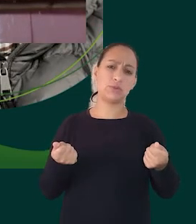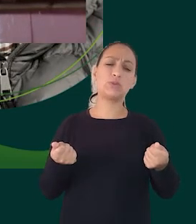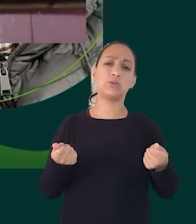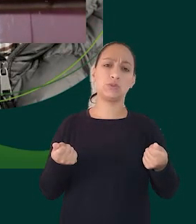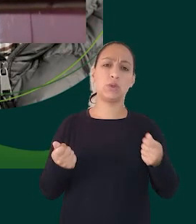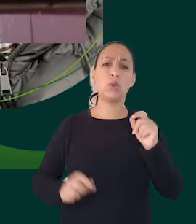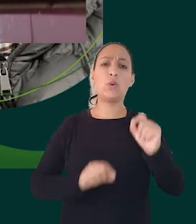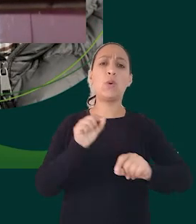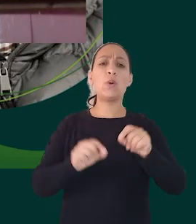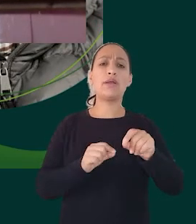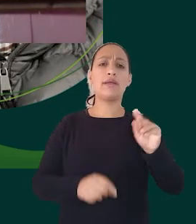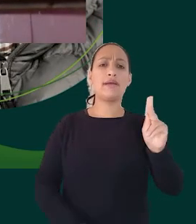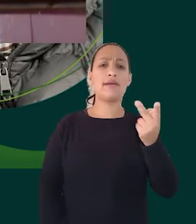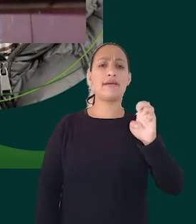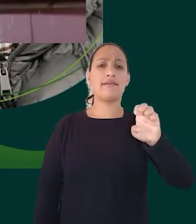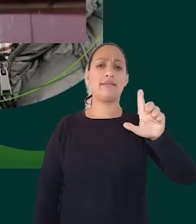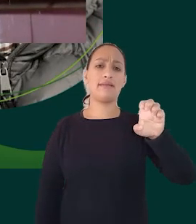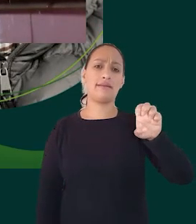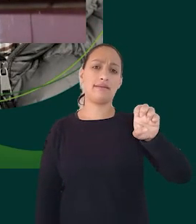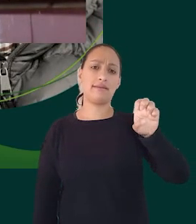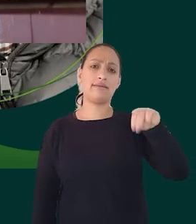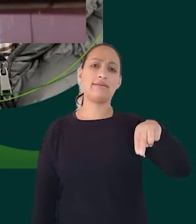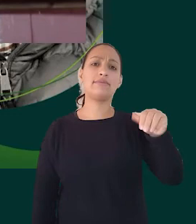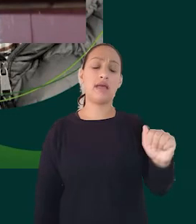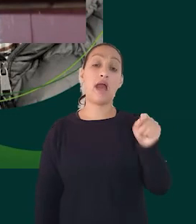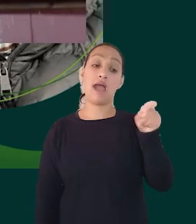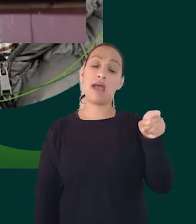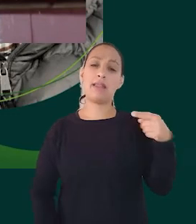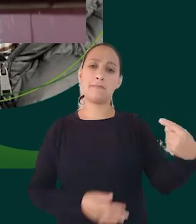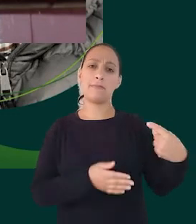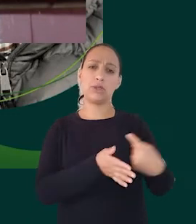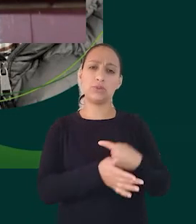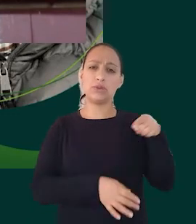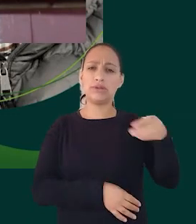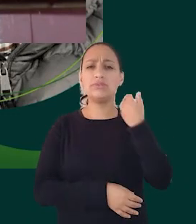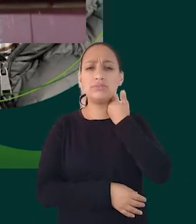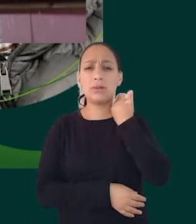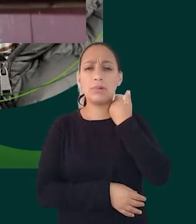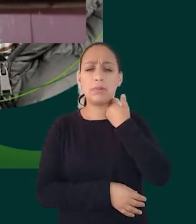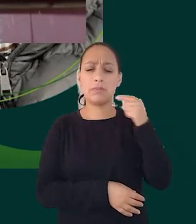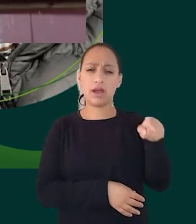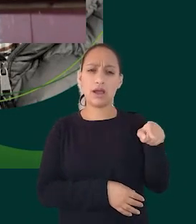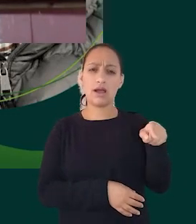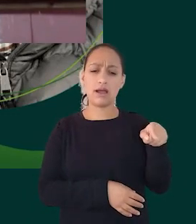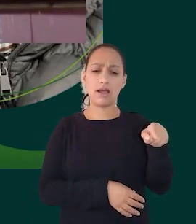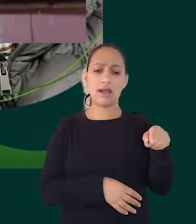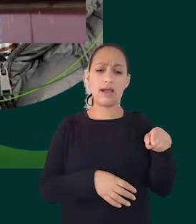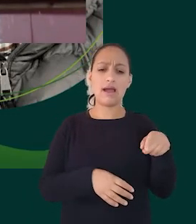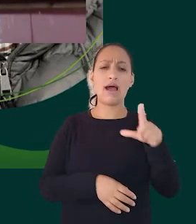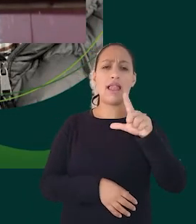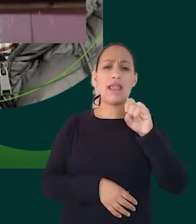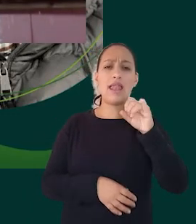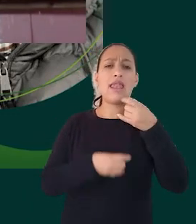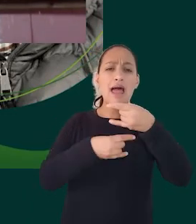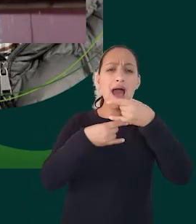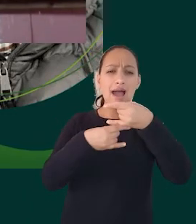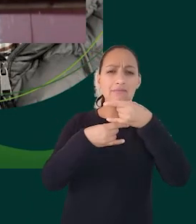o que a Helena está perguntando e eu vou te fazer a pergunta. A live precisa terminar?